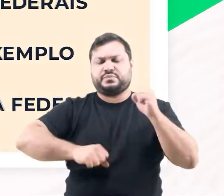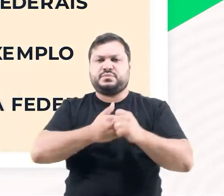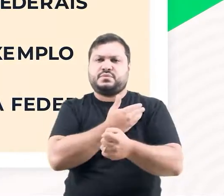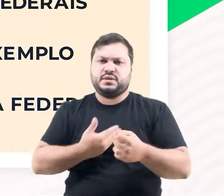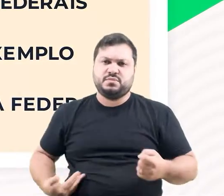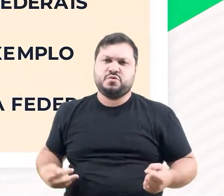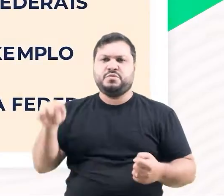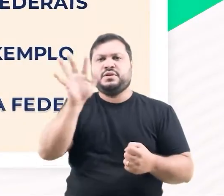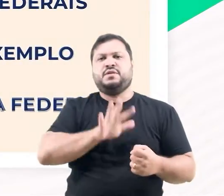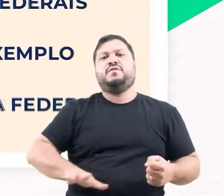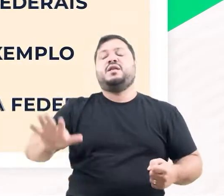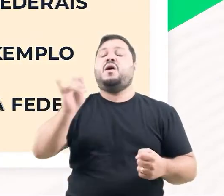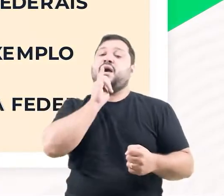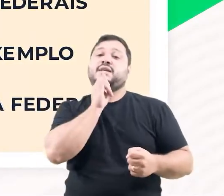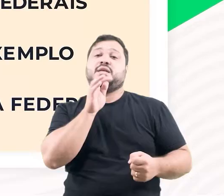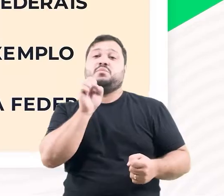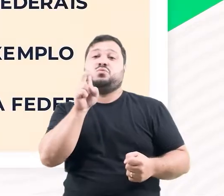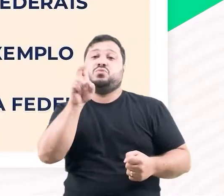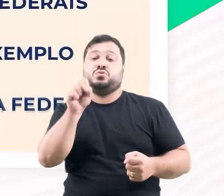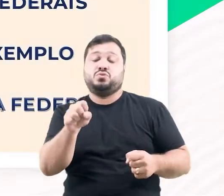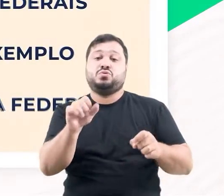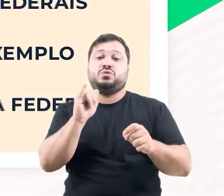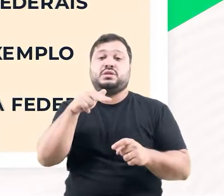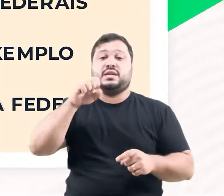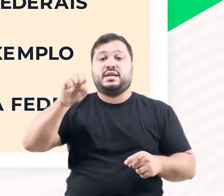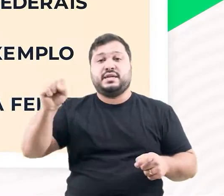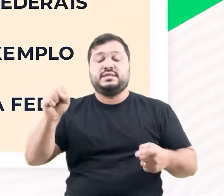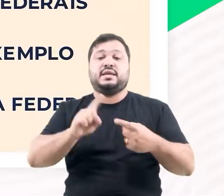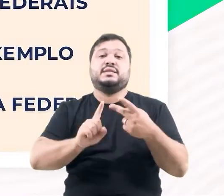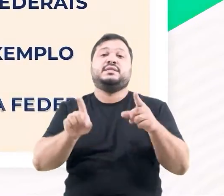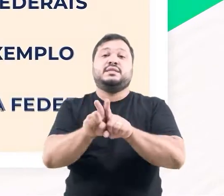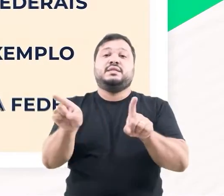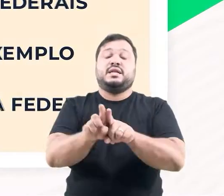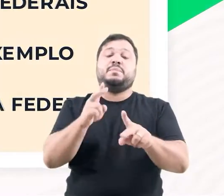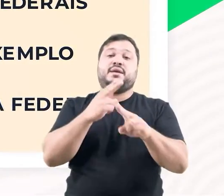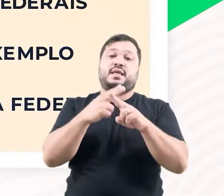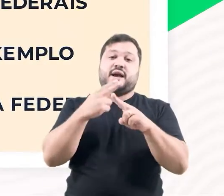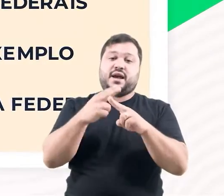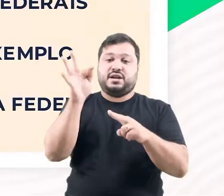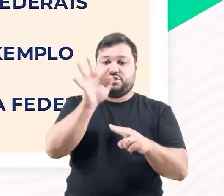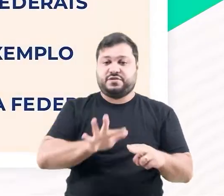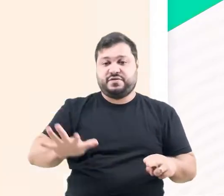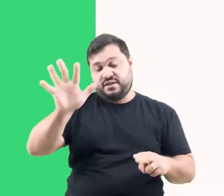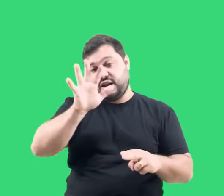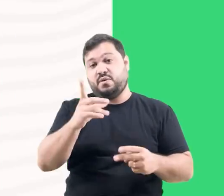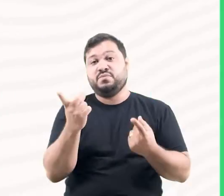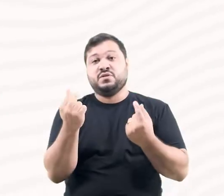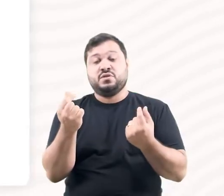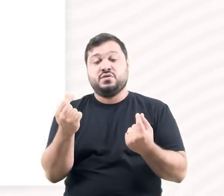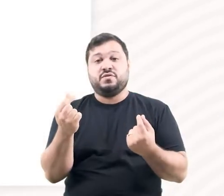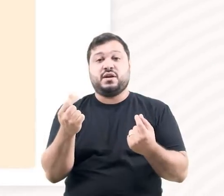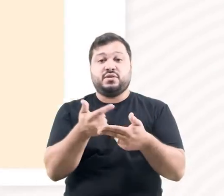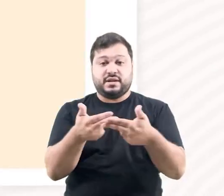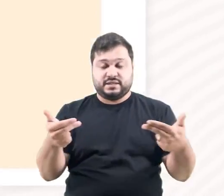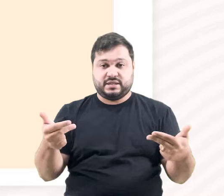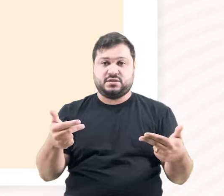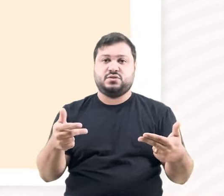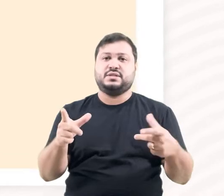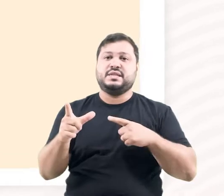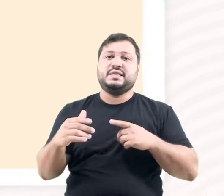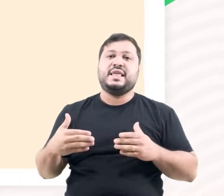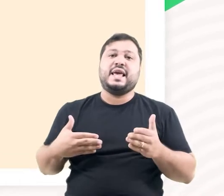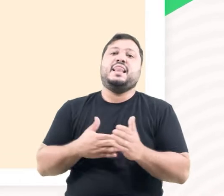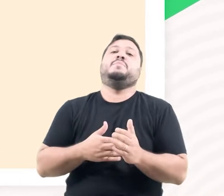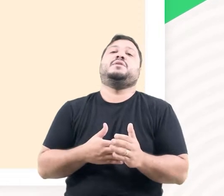empresas públicas federais, a exemplo do SUS, do INSS e da Caixa Econômica Federal. E o valor dessas ações